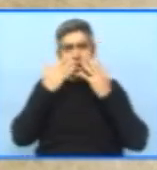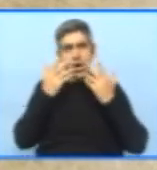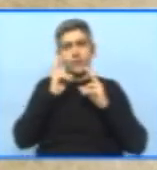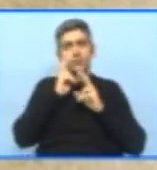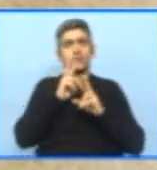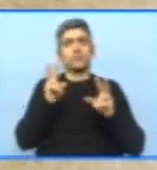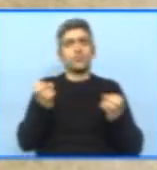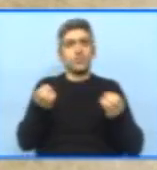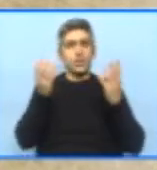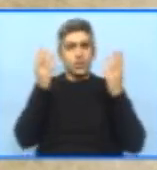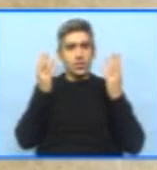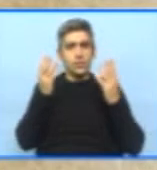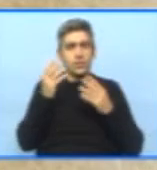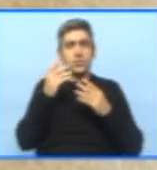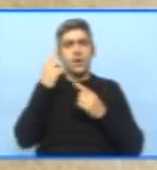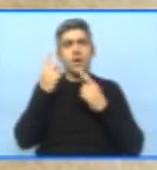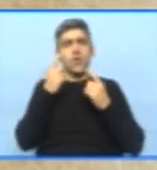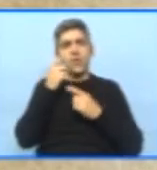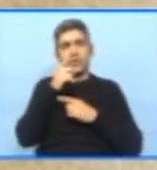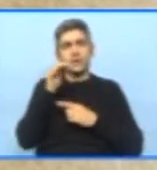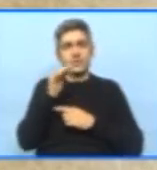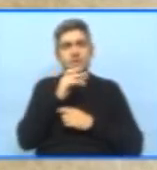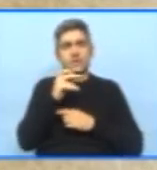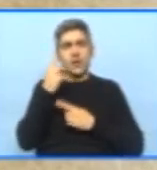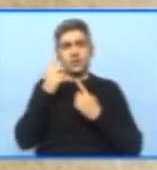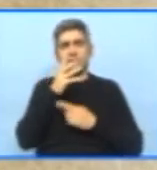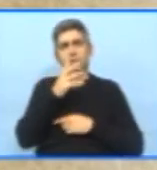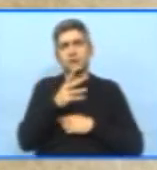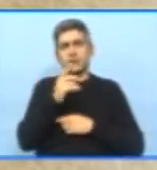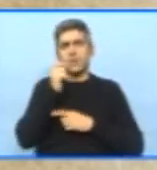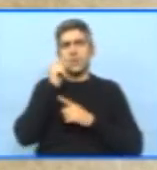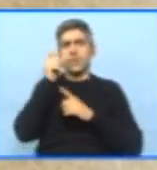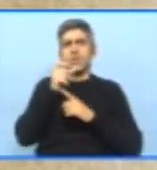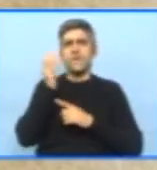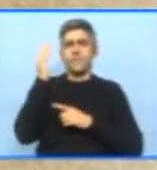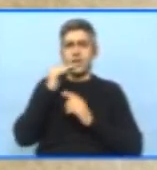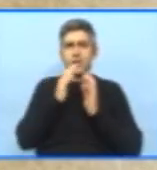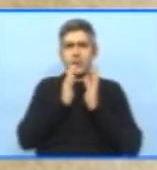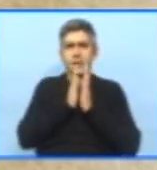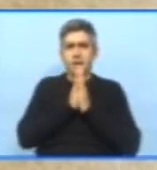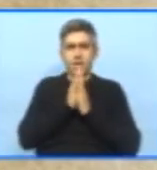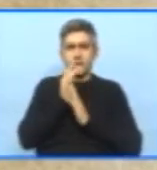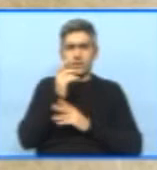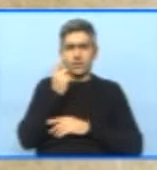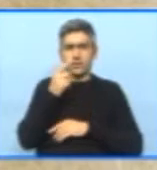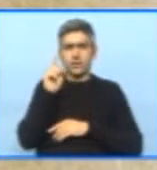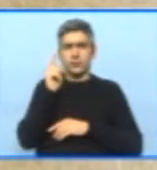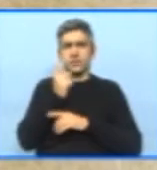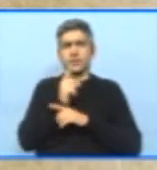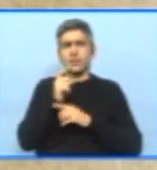vejo. Diziam alguns dos fariseus: esse homem não vem de Deus, porque não guarda o